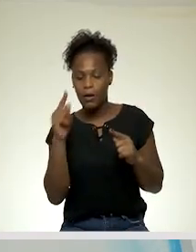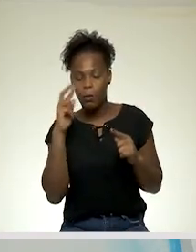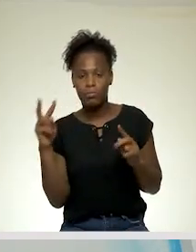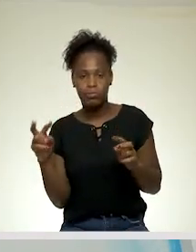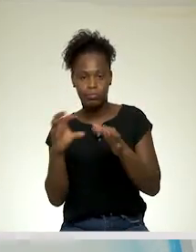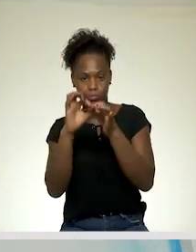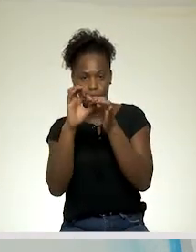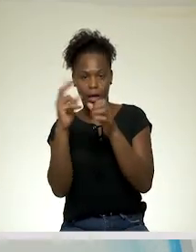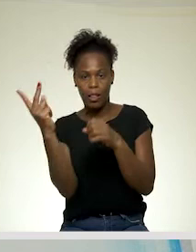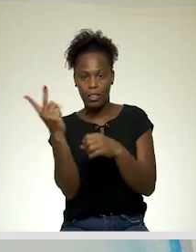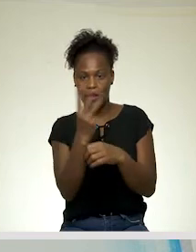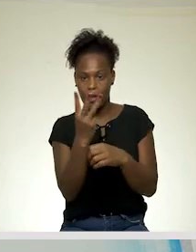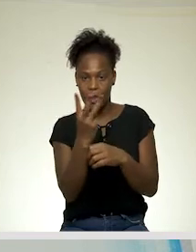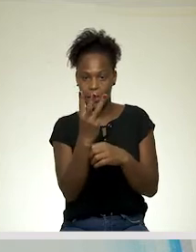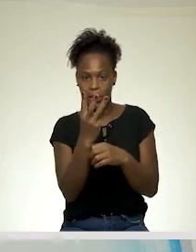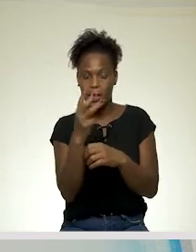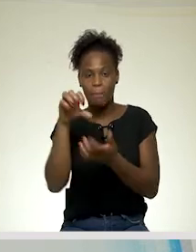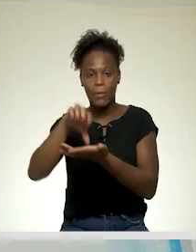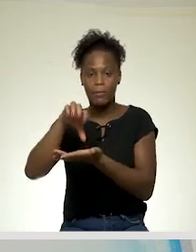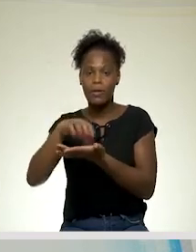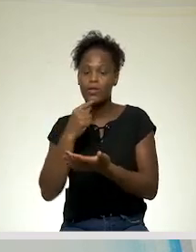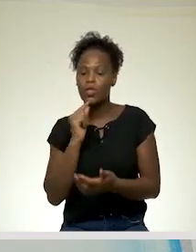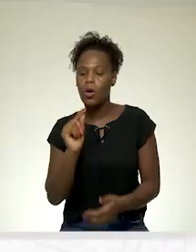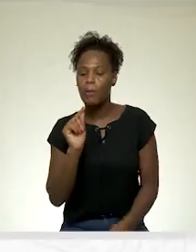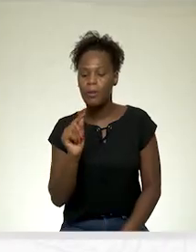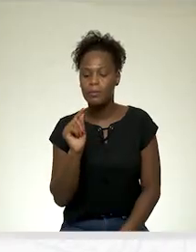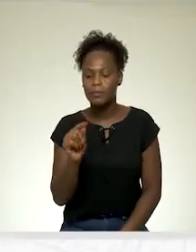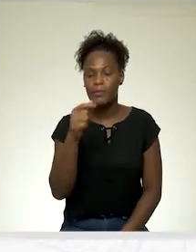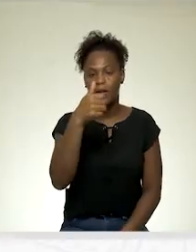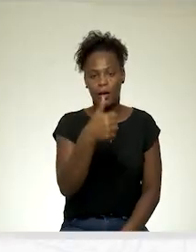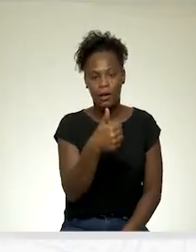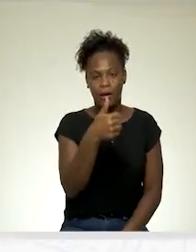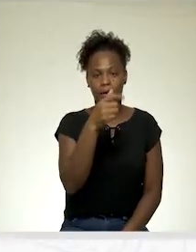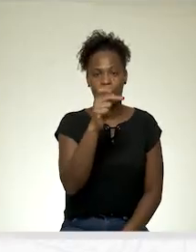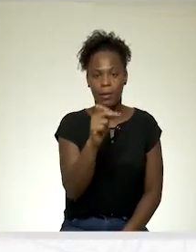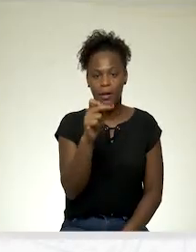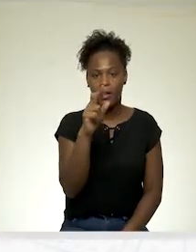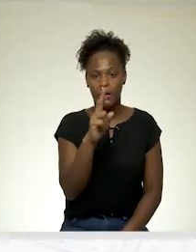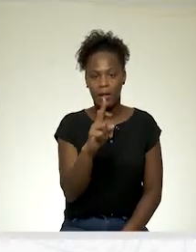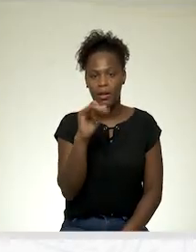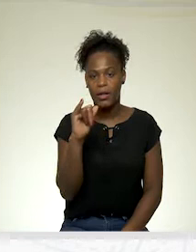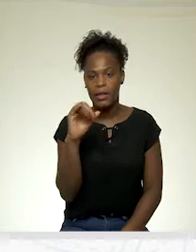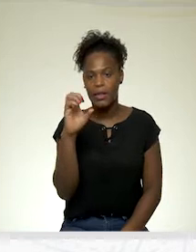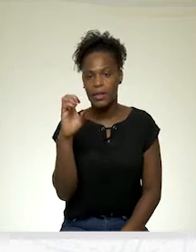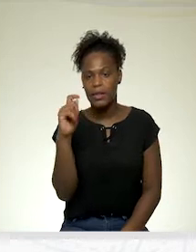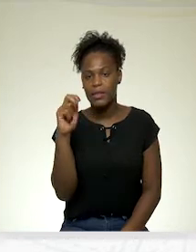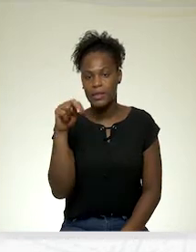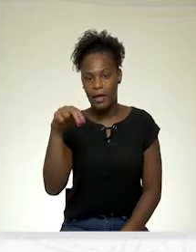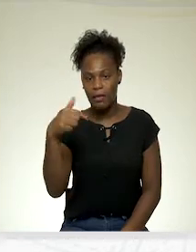encontro dessas 3 medianas, nós chamamos de o quê? baricentro, onde eu dei o nome de